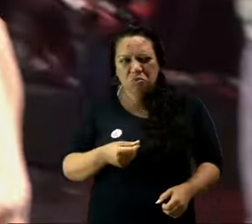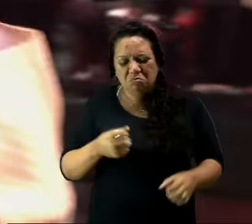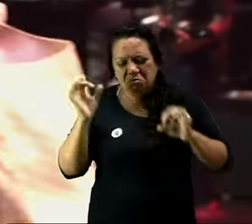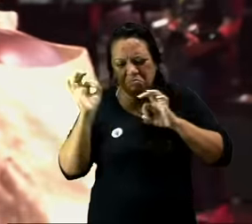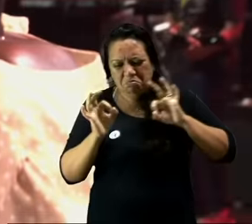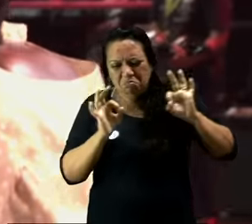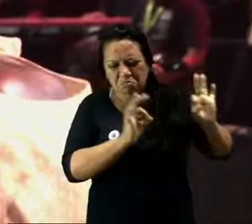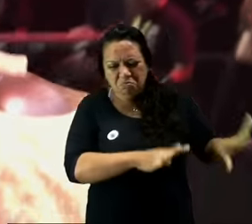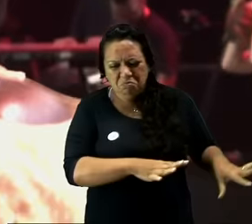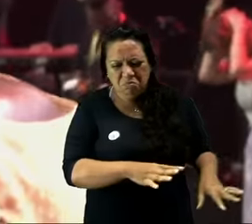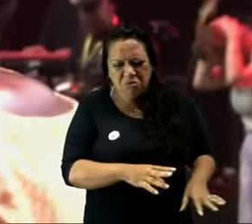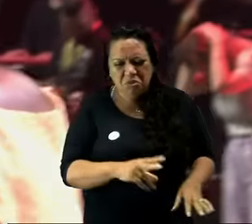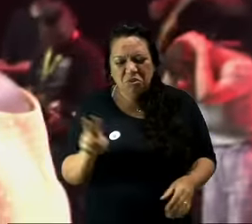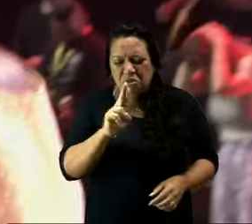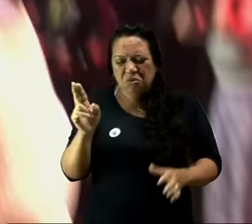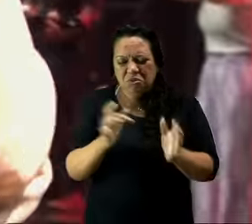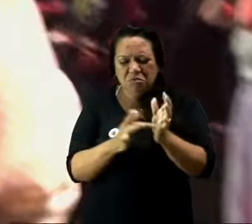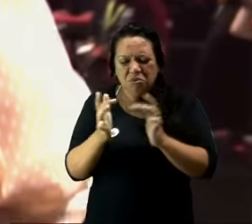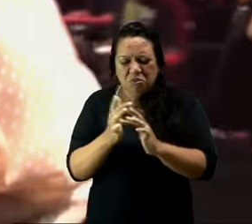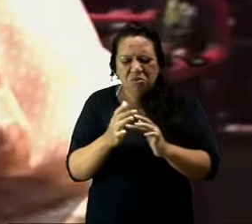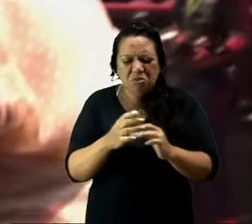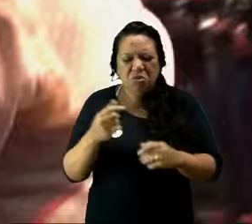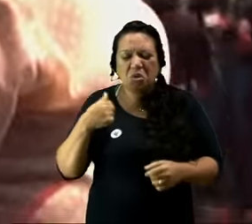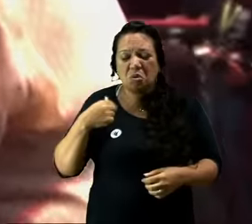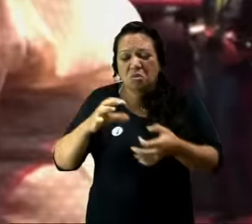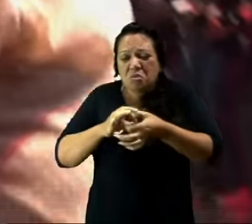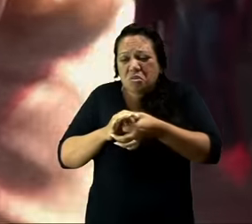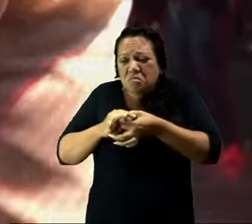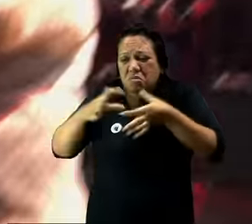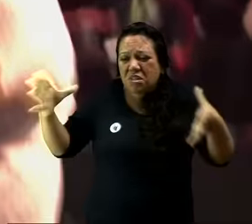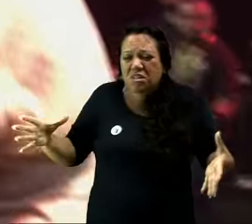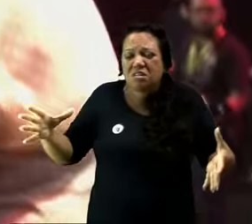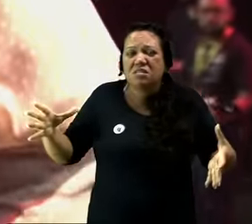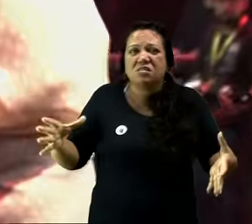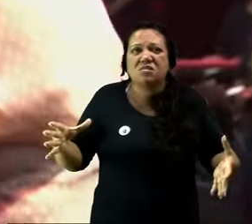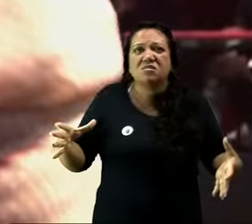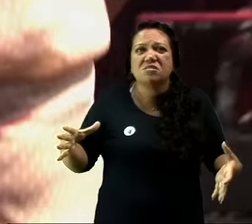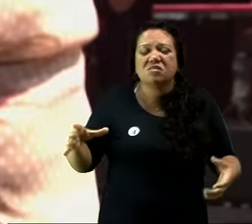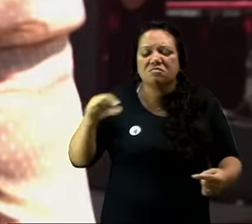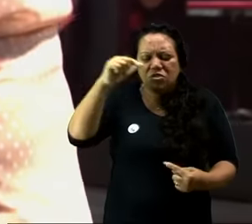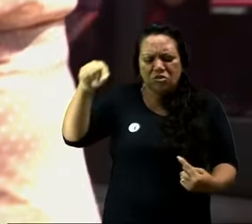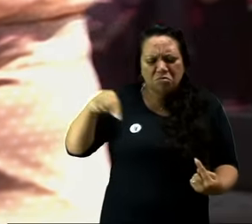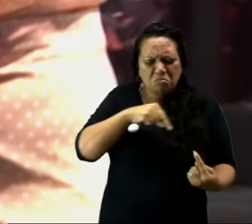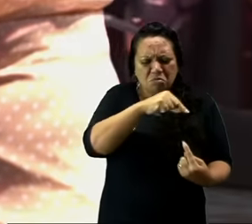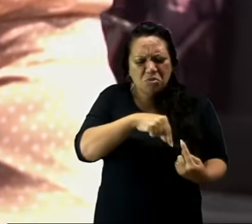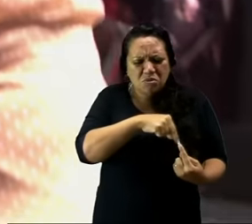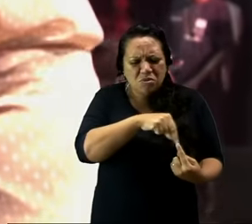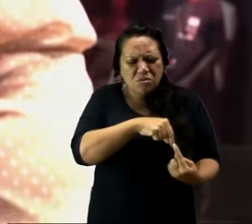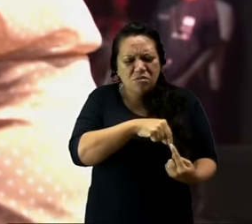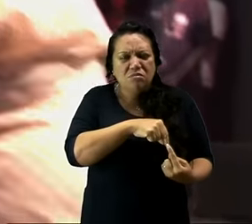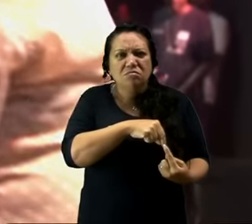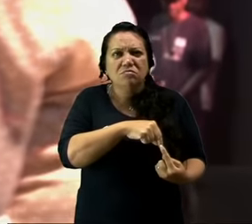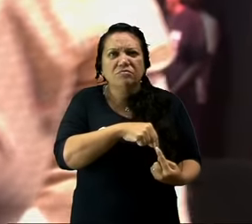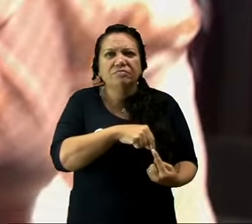Jesus, eu te dou liberdade, Espírito Santo. Eu não escutei. Eu te dou liberdade, Espírito